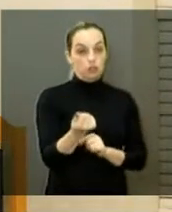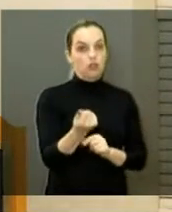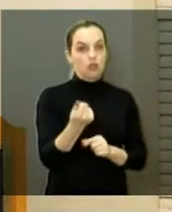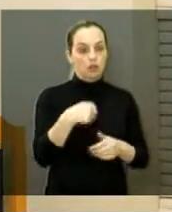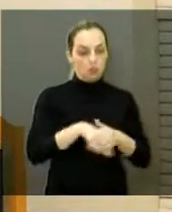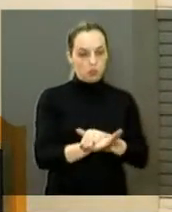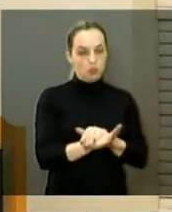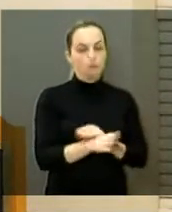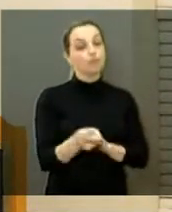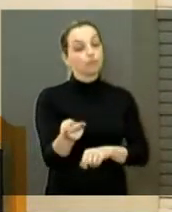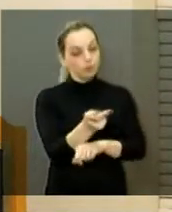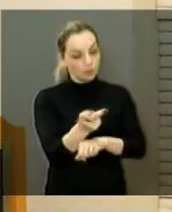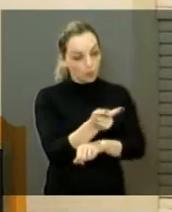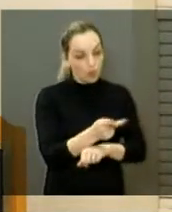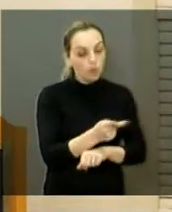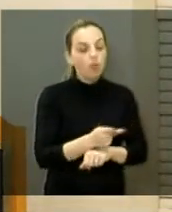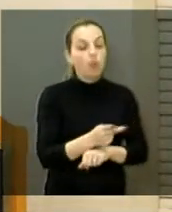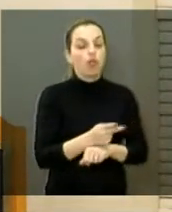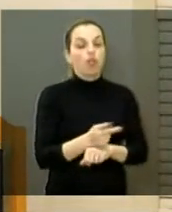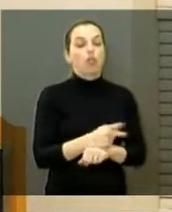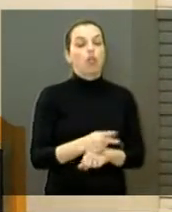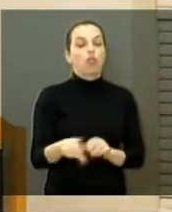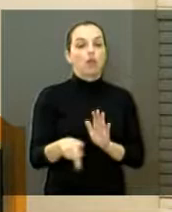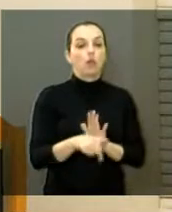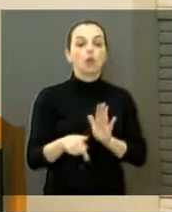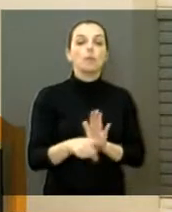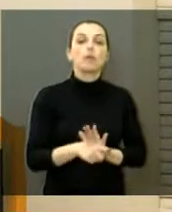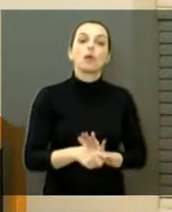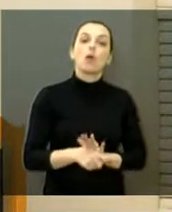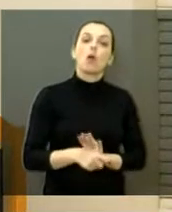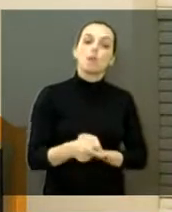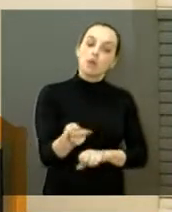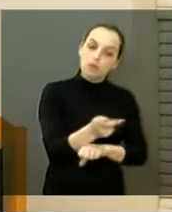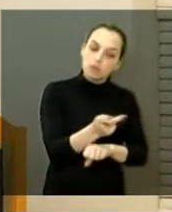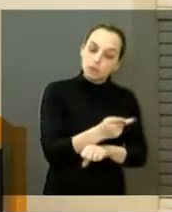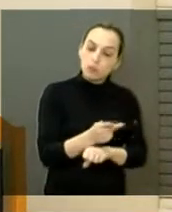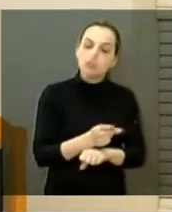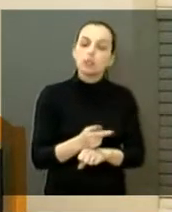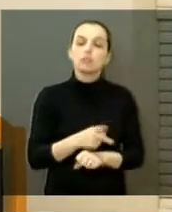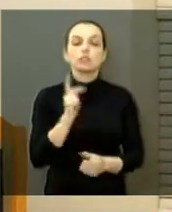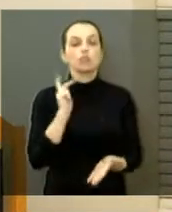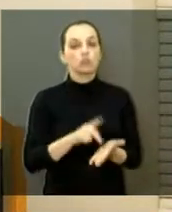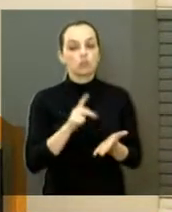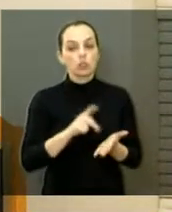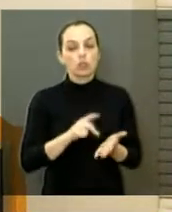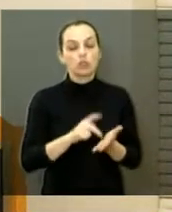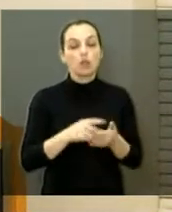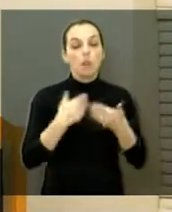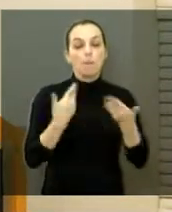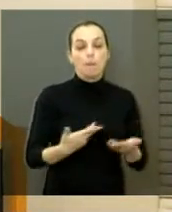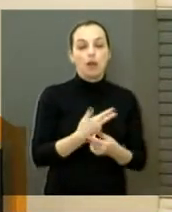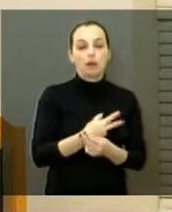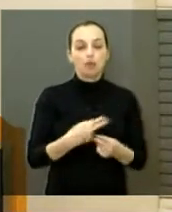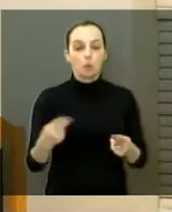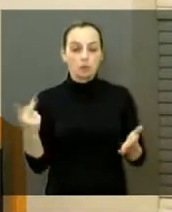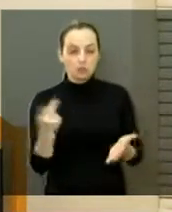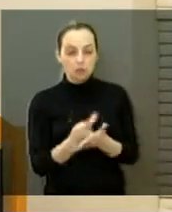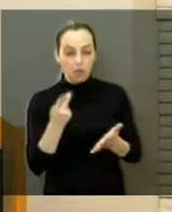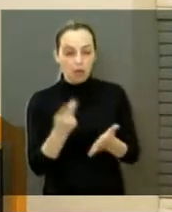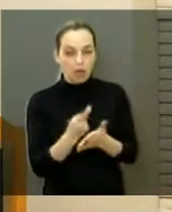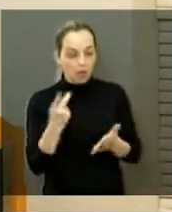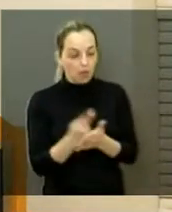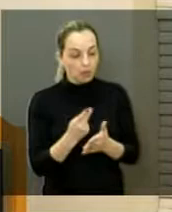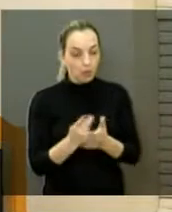prefeitura até divulgou essa situação. Estão fazendo a fiscalização, mas é muita irregularidade, é muito. Eu não